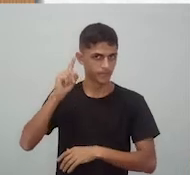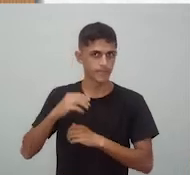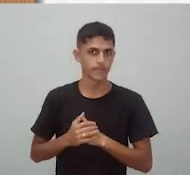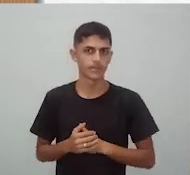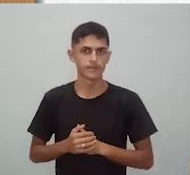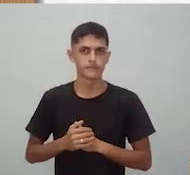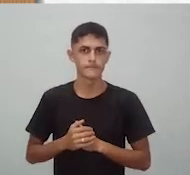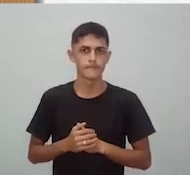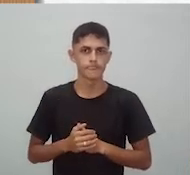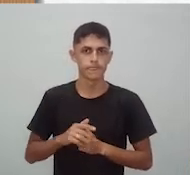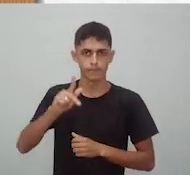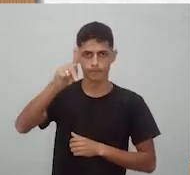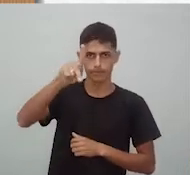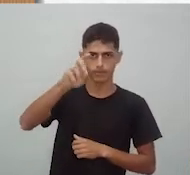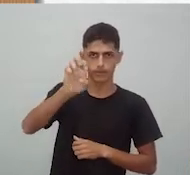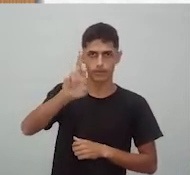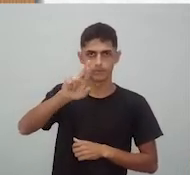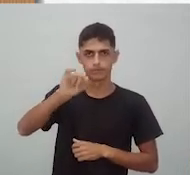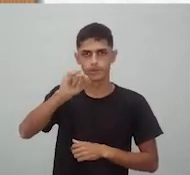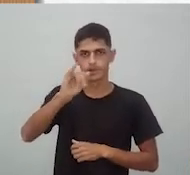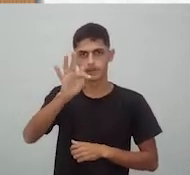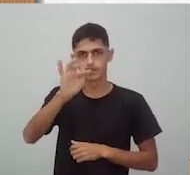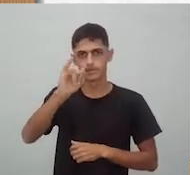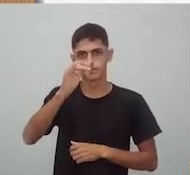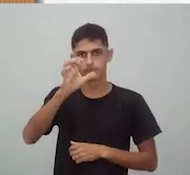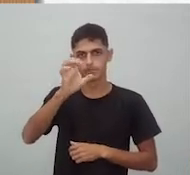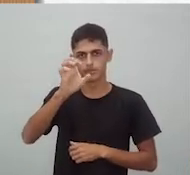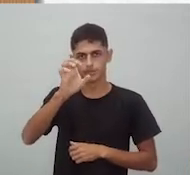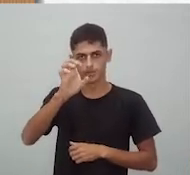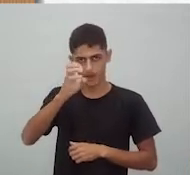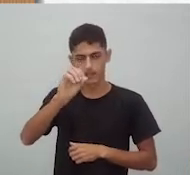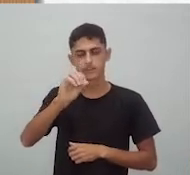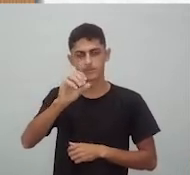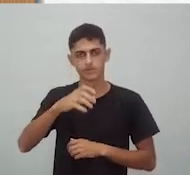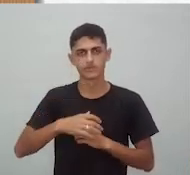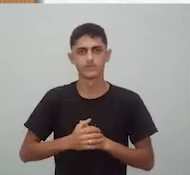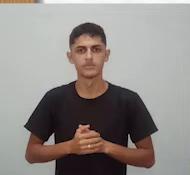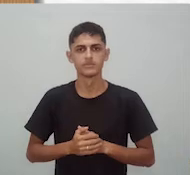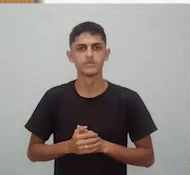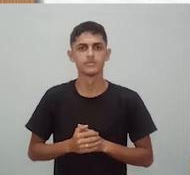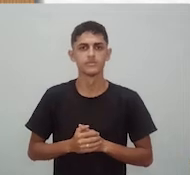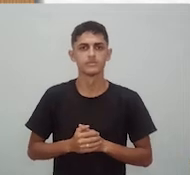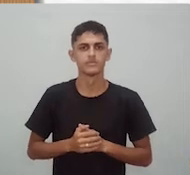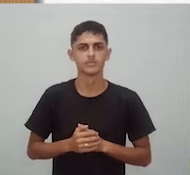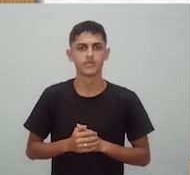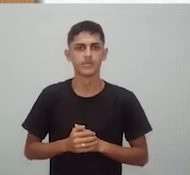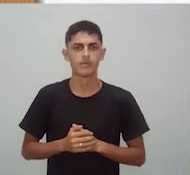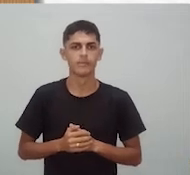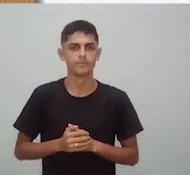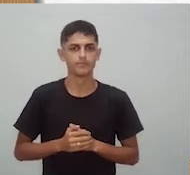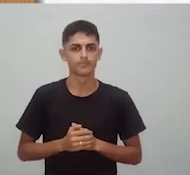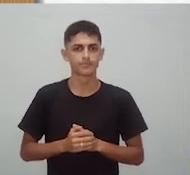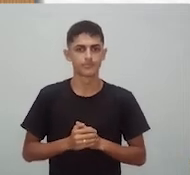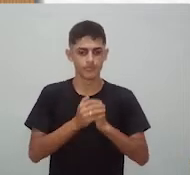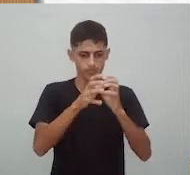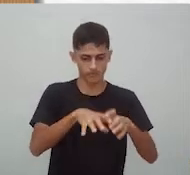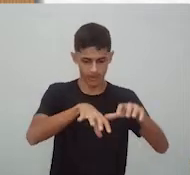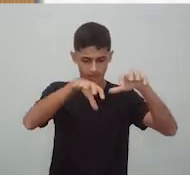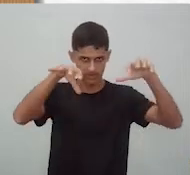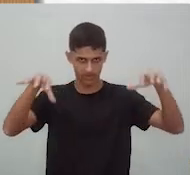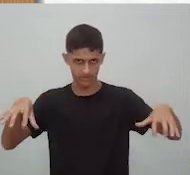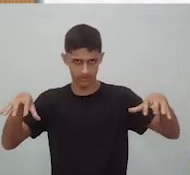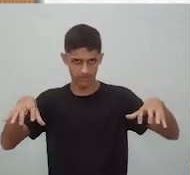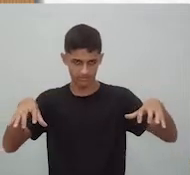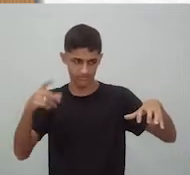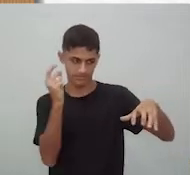nosso sistema nervoso periférico, no qual são realizadas as atividades autônomas do nosso organismo, ele vai ser dividido nessas duas partes,